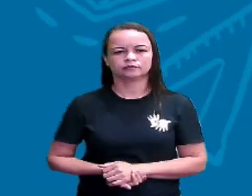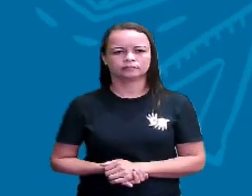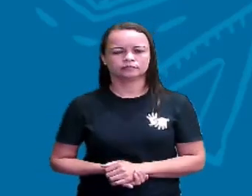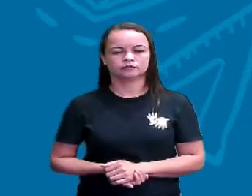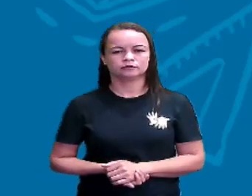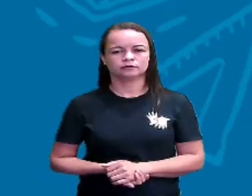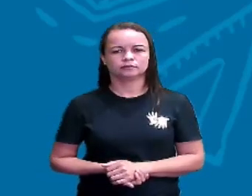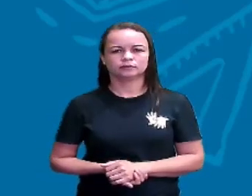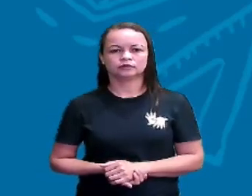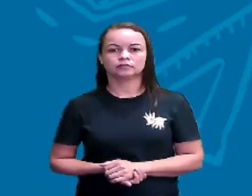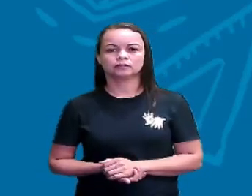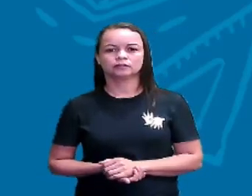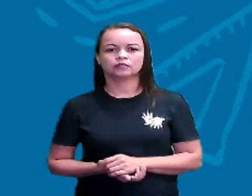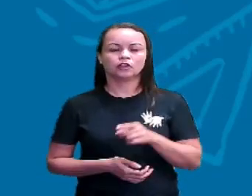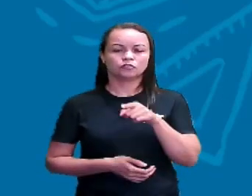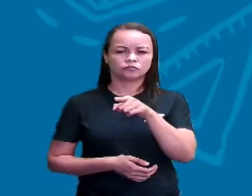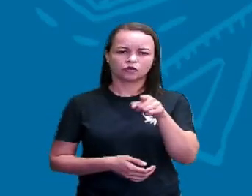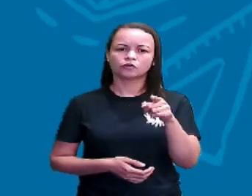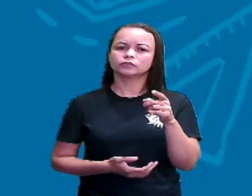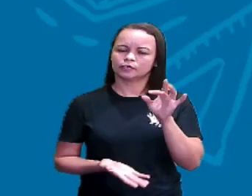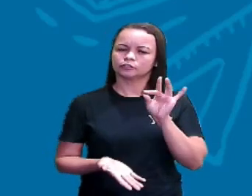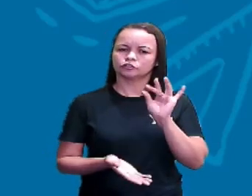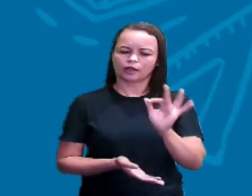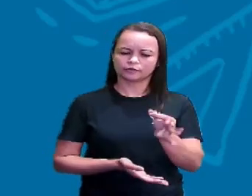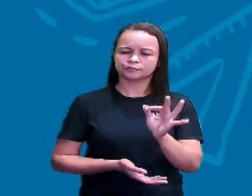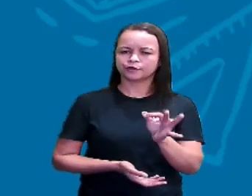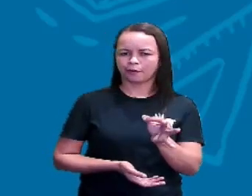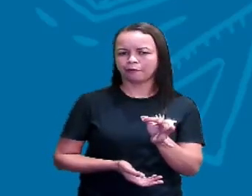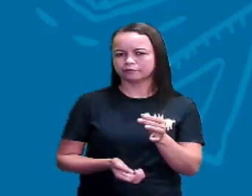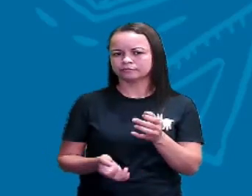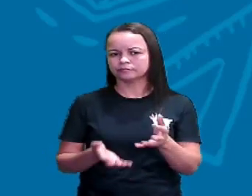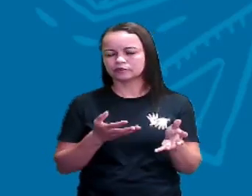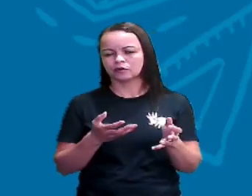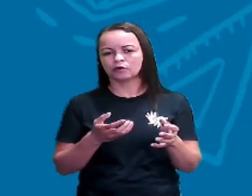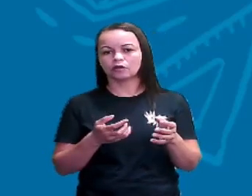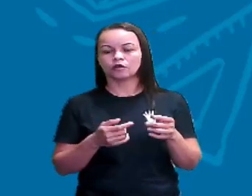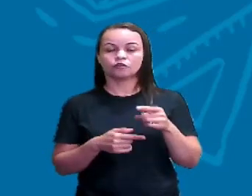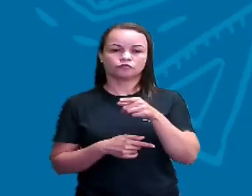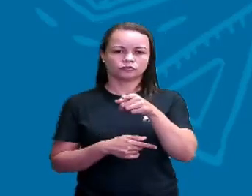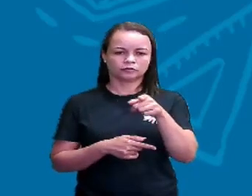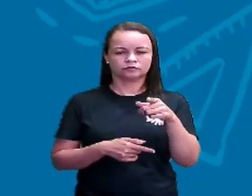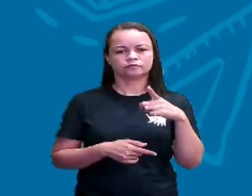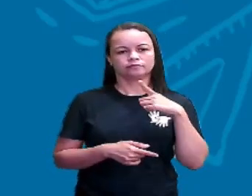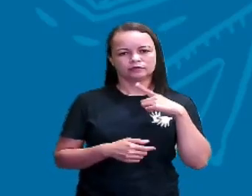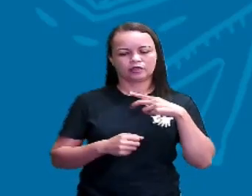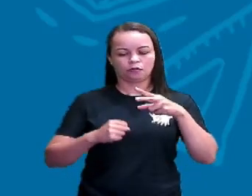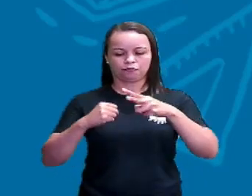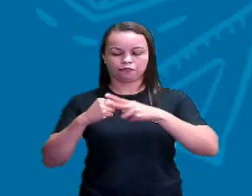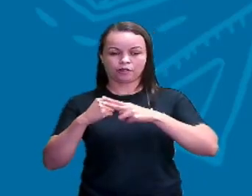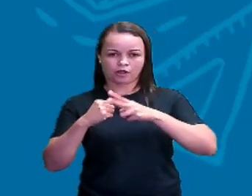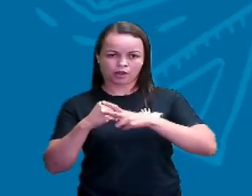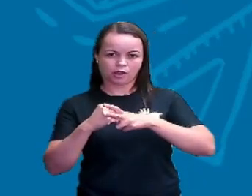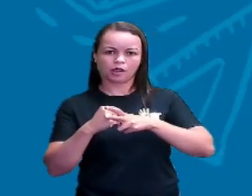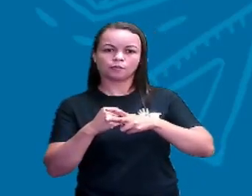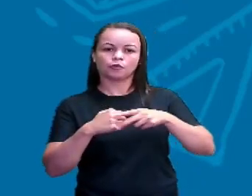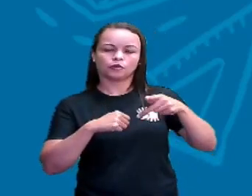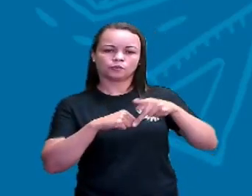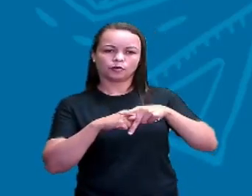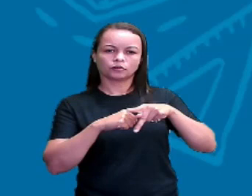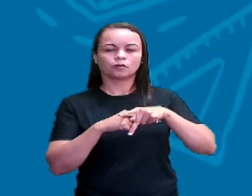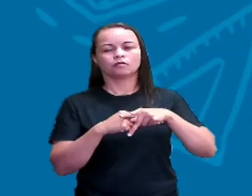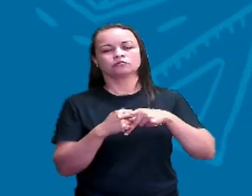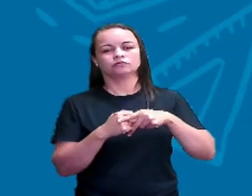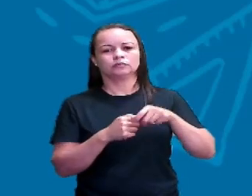Vos tenéis razão, tá certo? Então, a gente sempre vai ter o verbo e o pronome